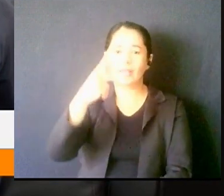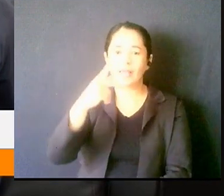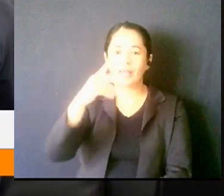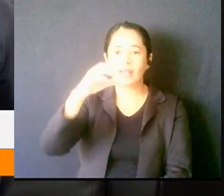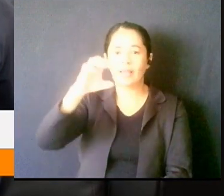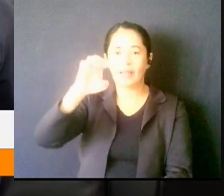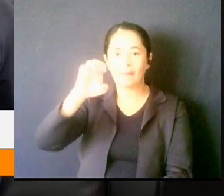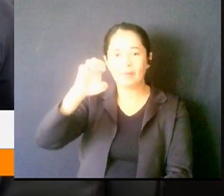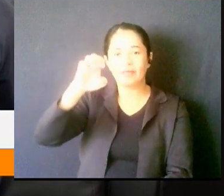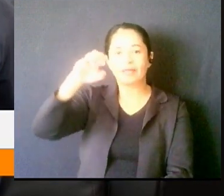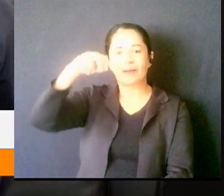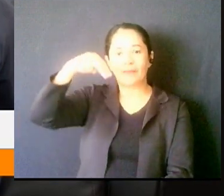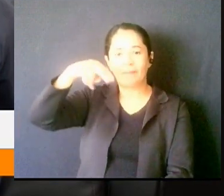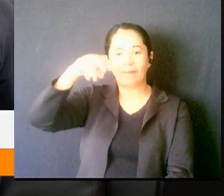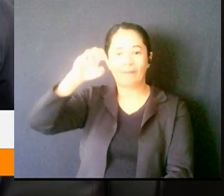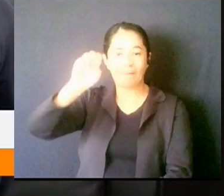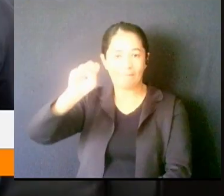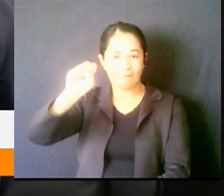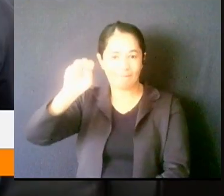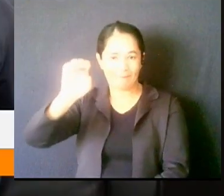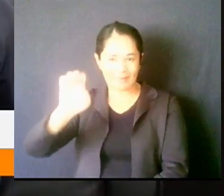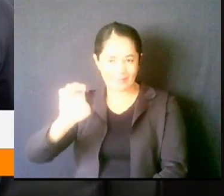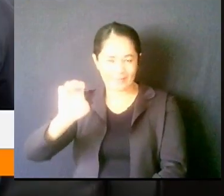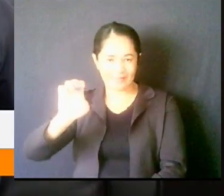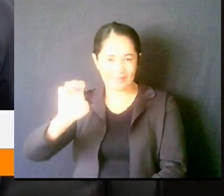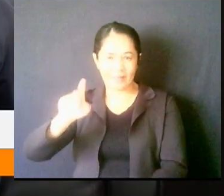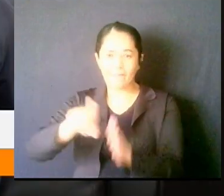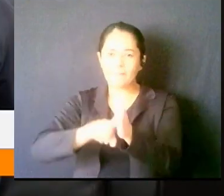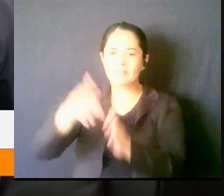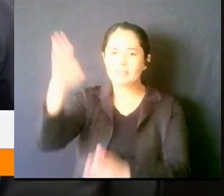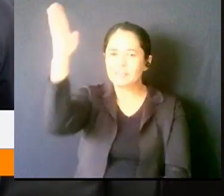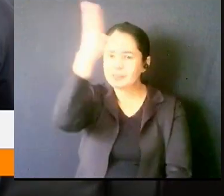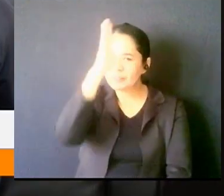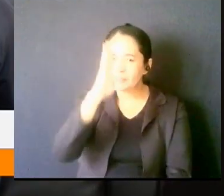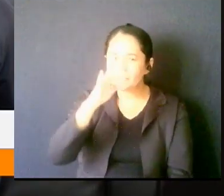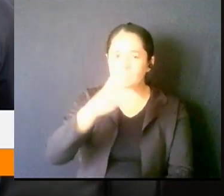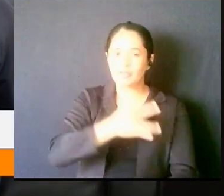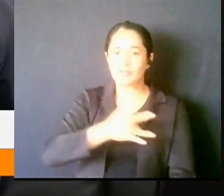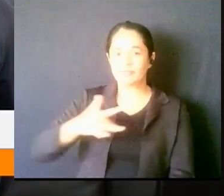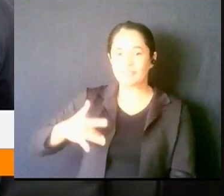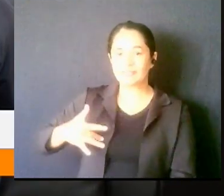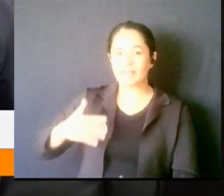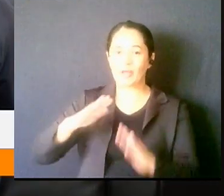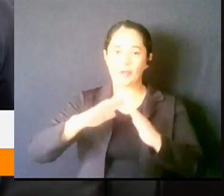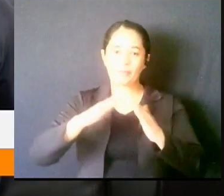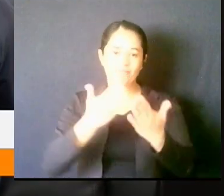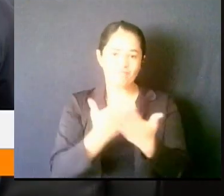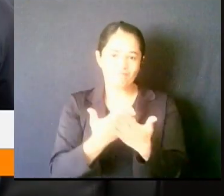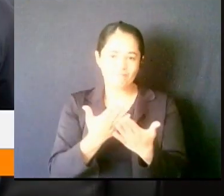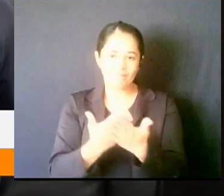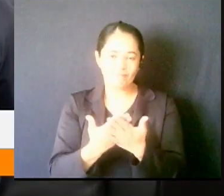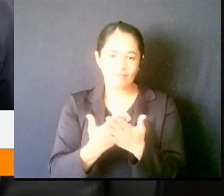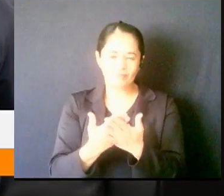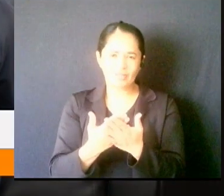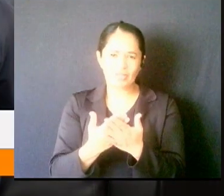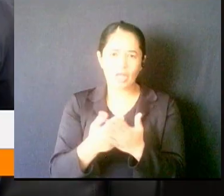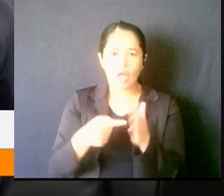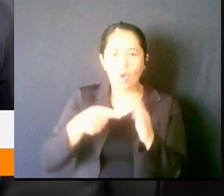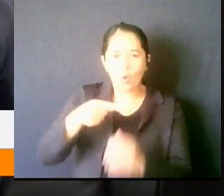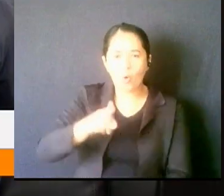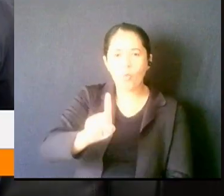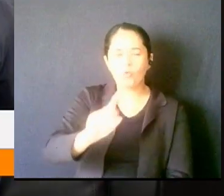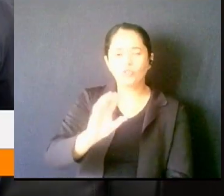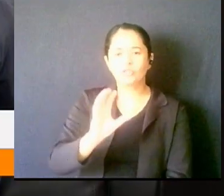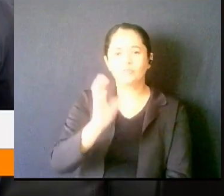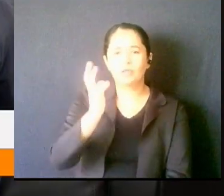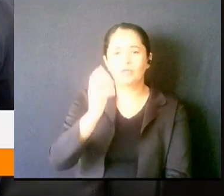Escolar. Ela é feita desde 2009 até agora, o último saiu em 2019, tivemos um probleminha aí por causa da